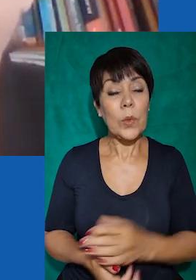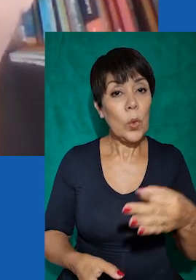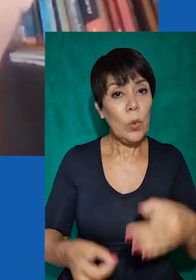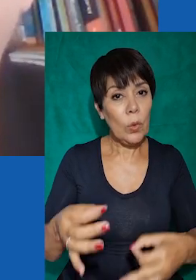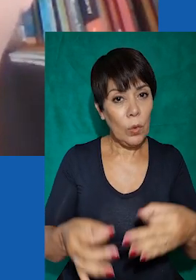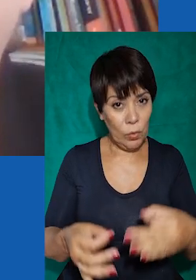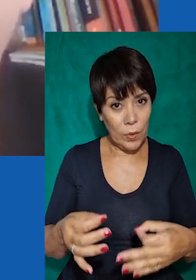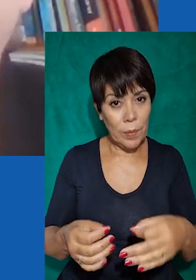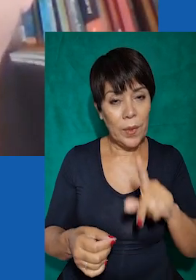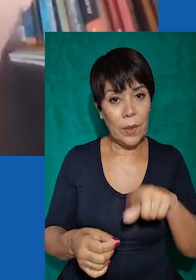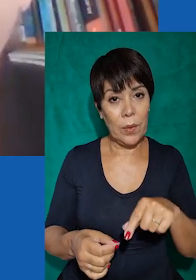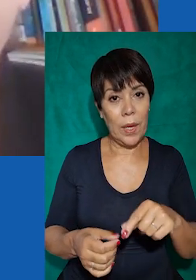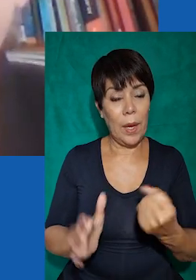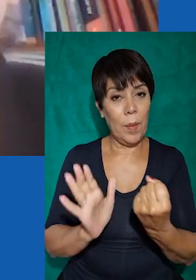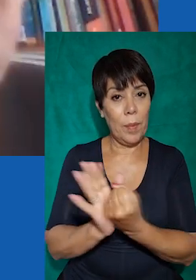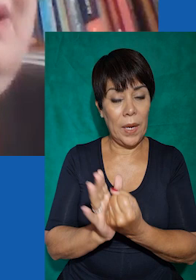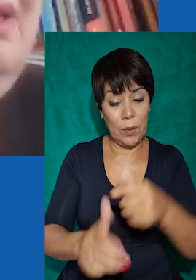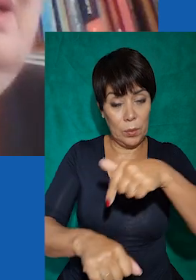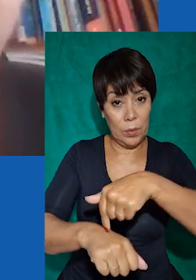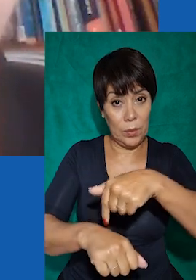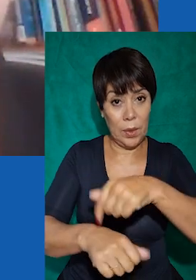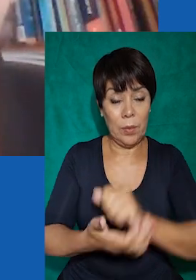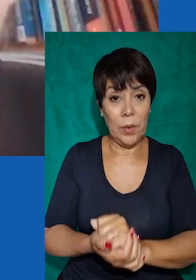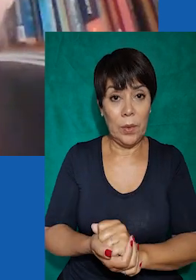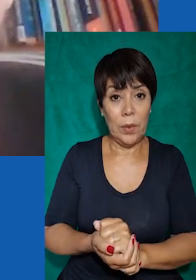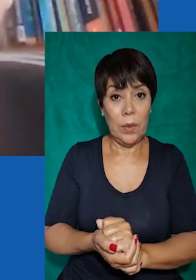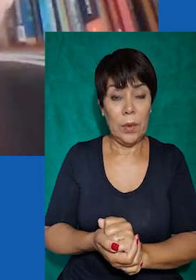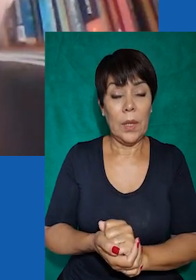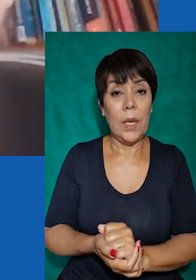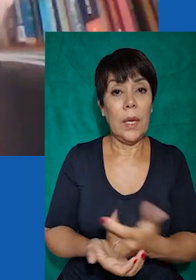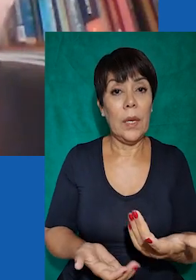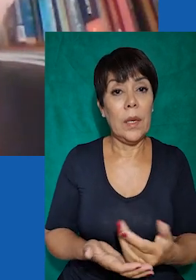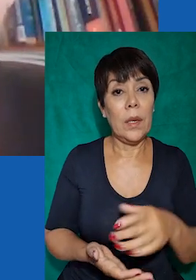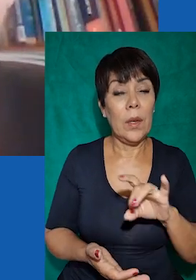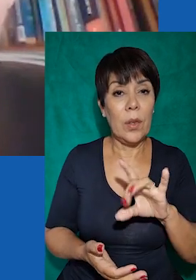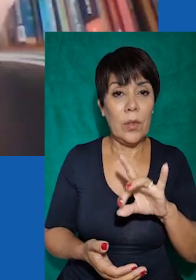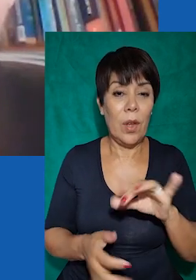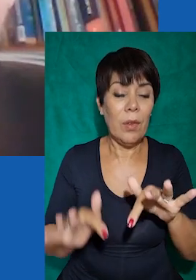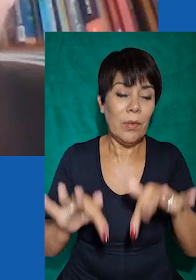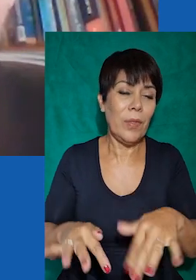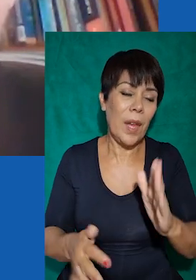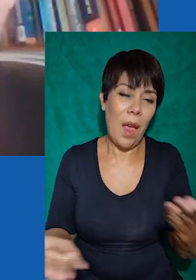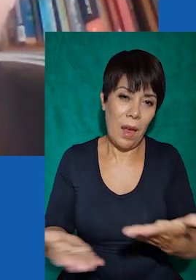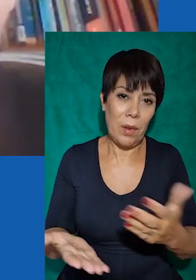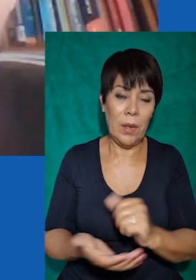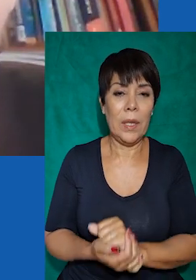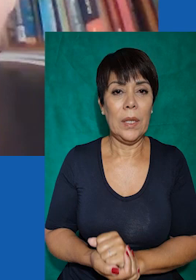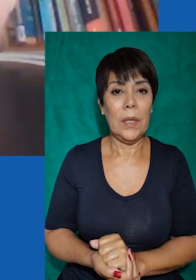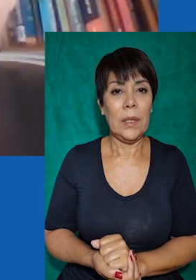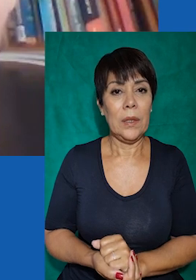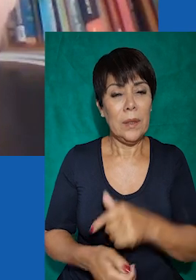O julgamento em questão é a história do marco temporal. Eu não sei se ainda tenho tempo, vou Só terminar com isso, Bibia,